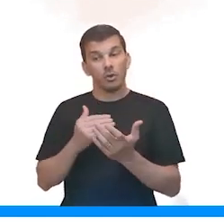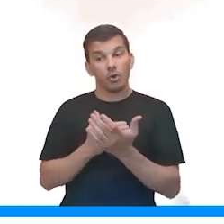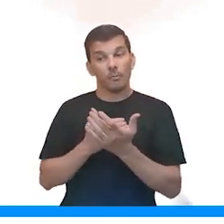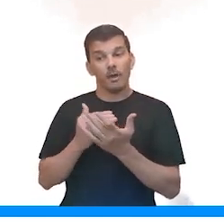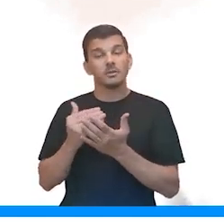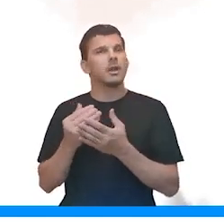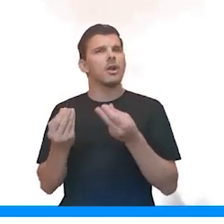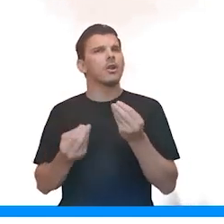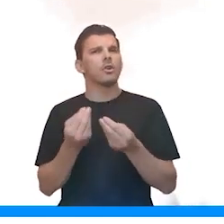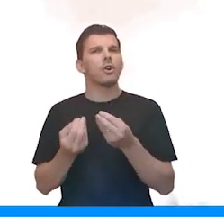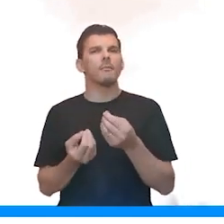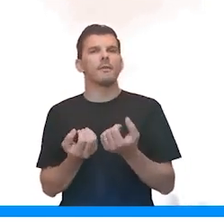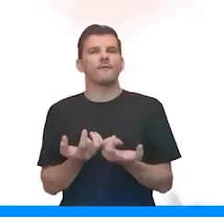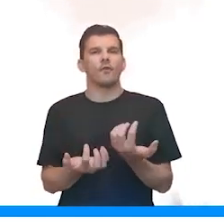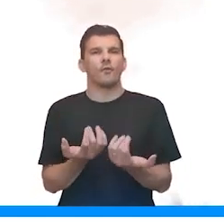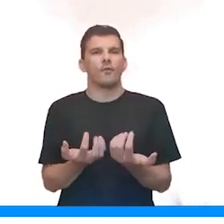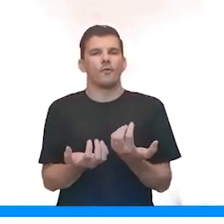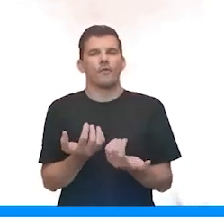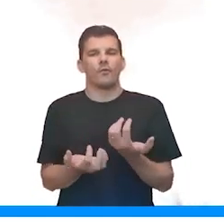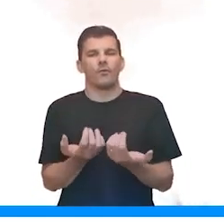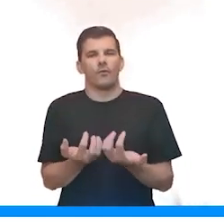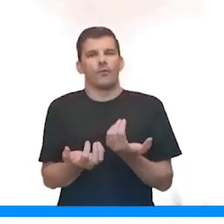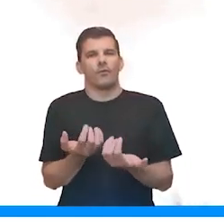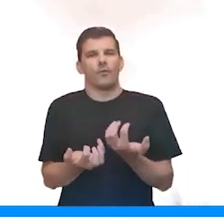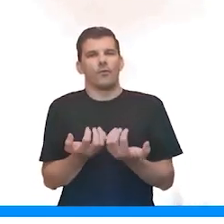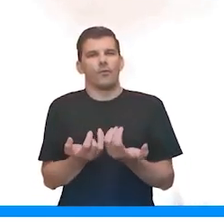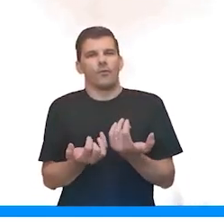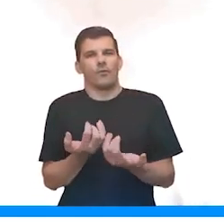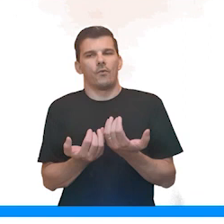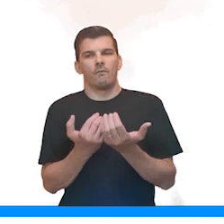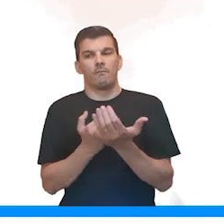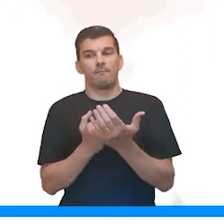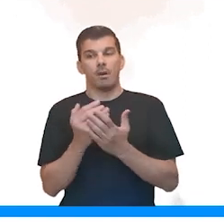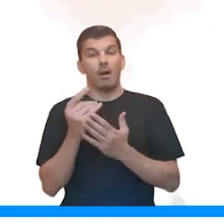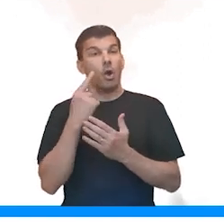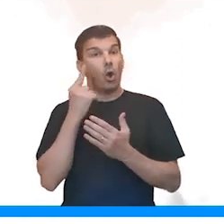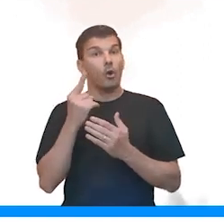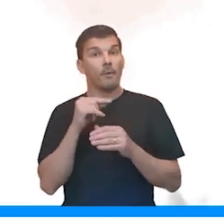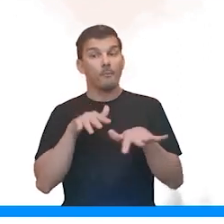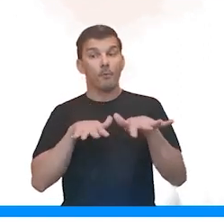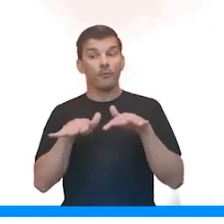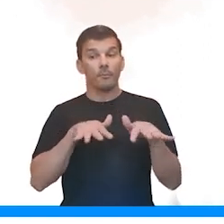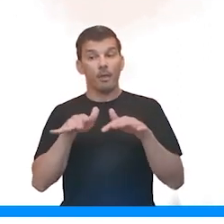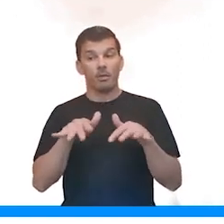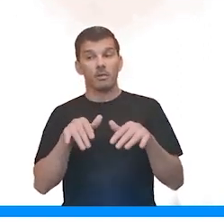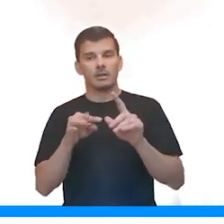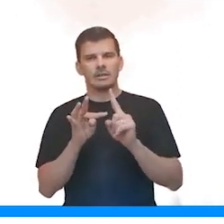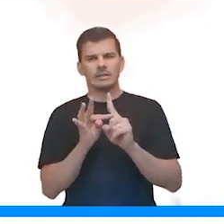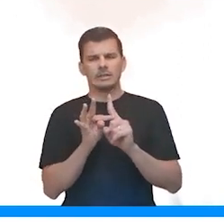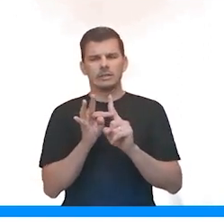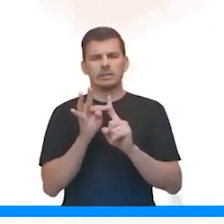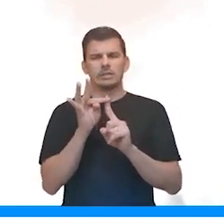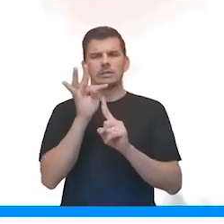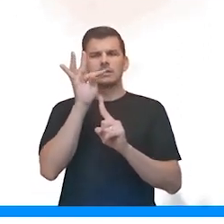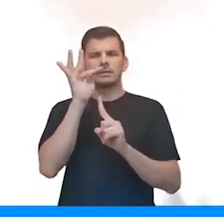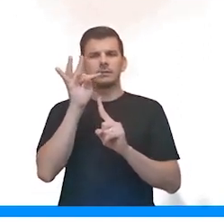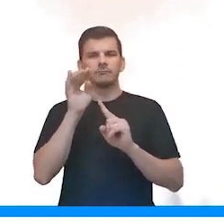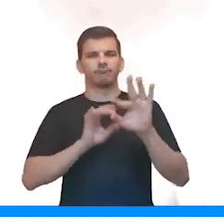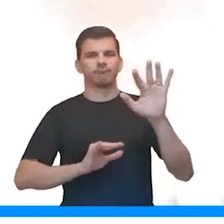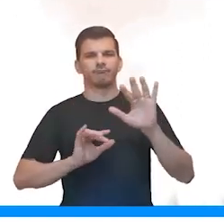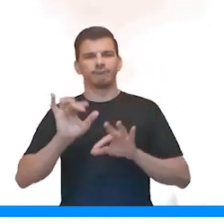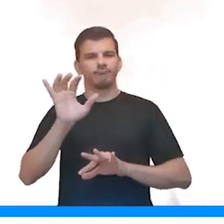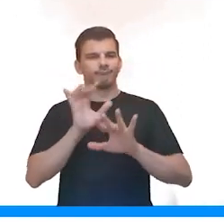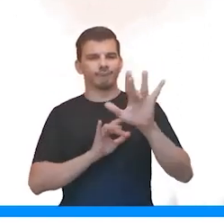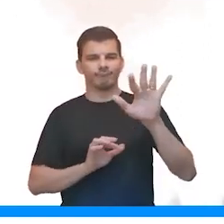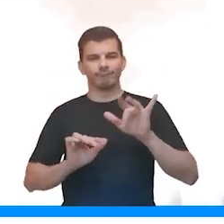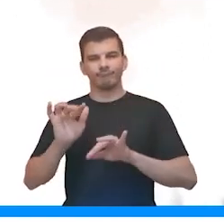energia? Eu vou aumentar a energia desse gás. Como eu aumento a energia do gás? Aquecendo ele. Ó a temperatura. Foi